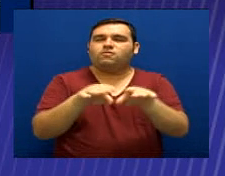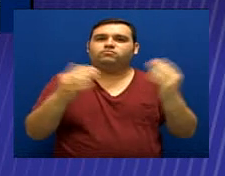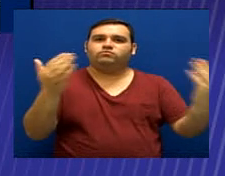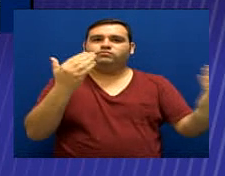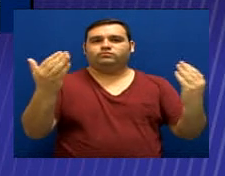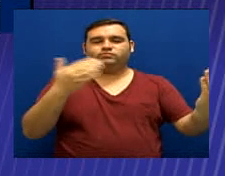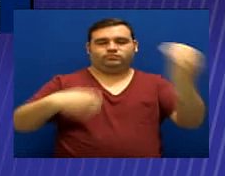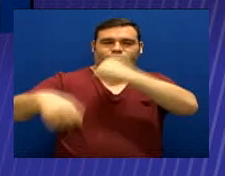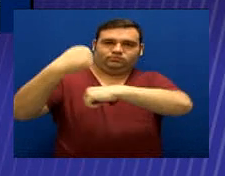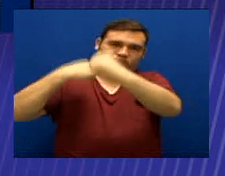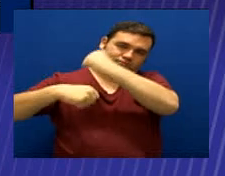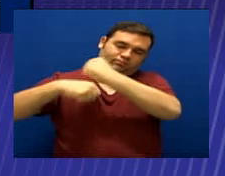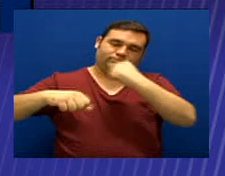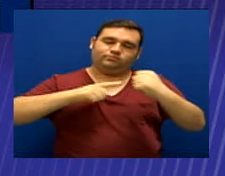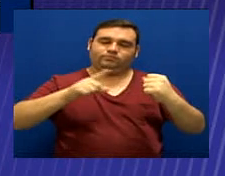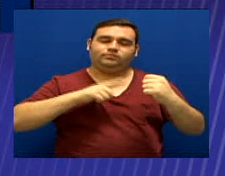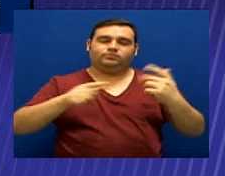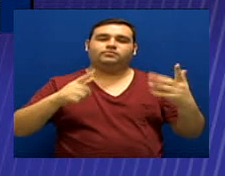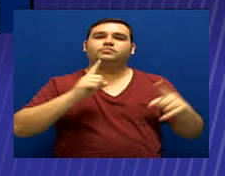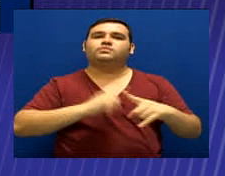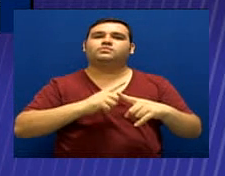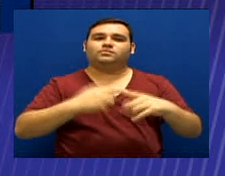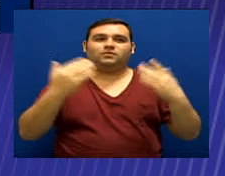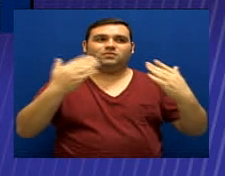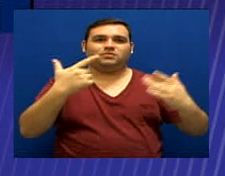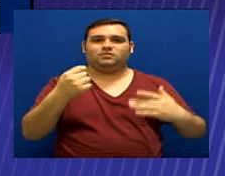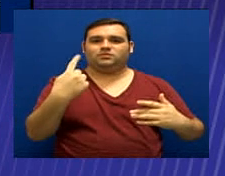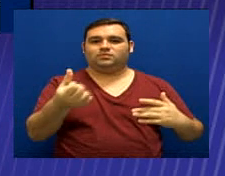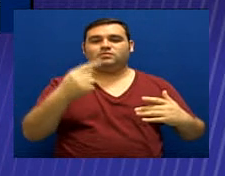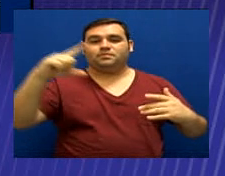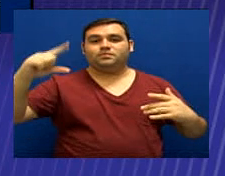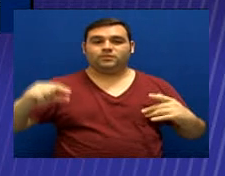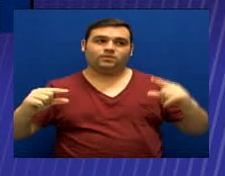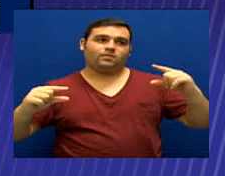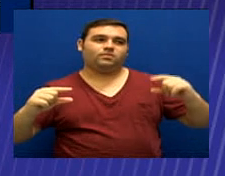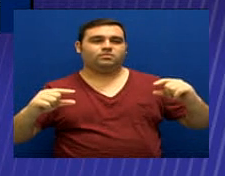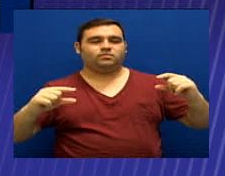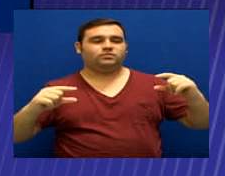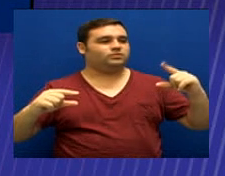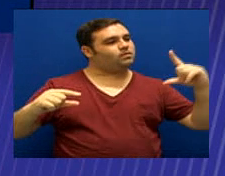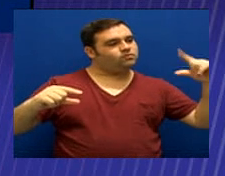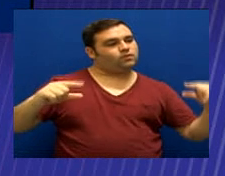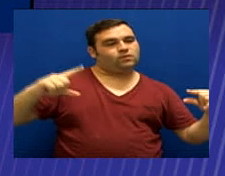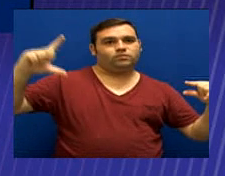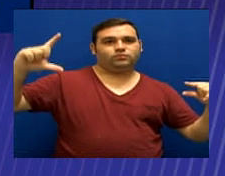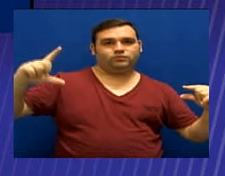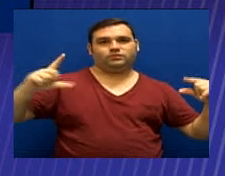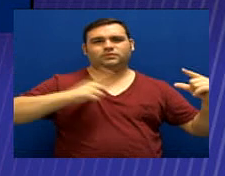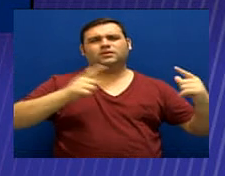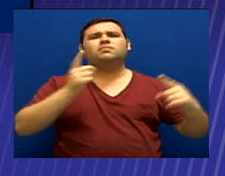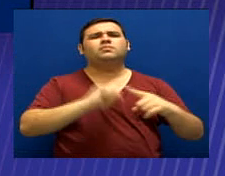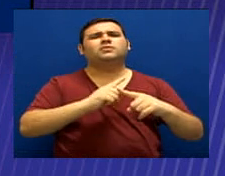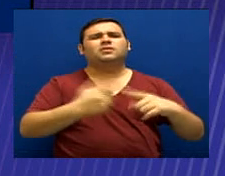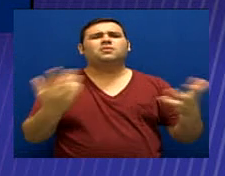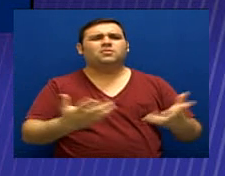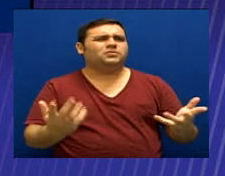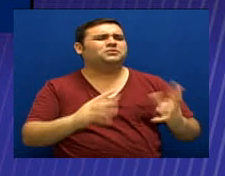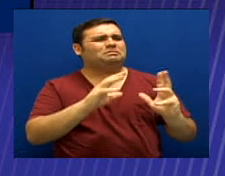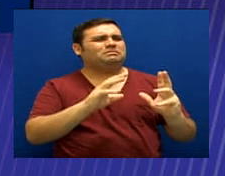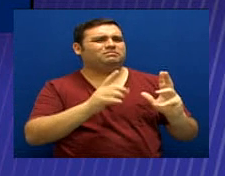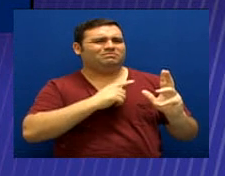regras é a em função da arrecadação de 2016 e menor que 2015 isso é reflexo da própria